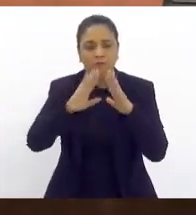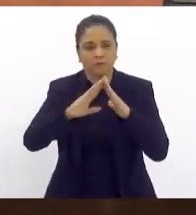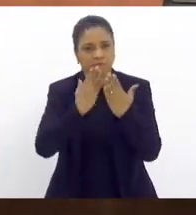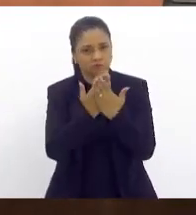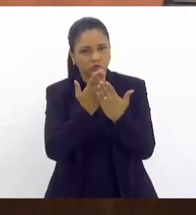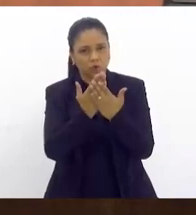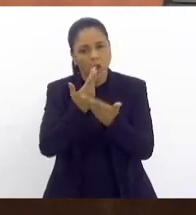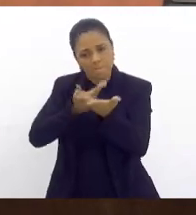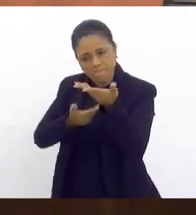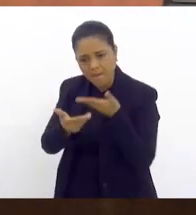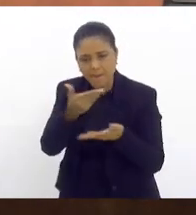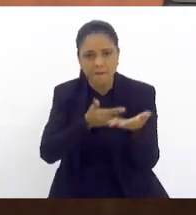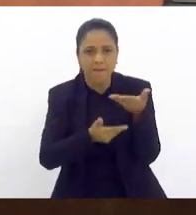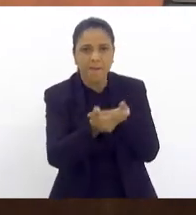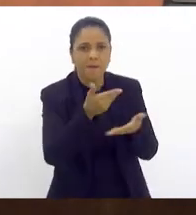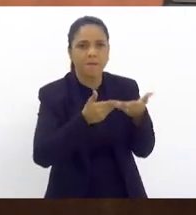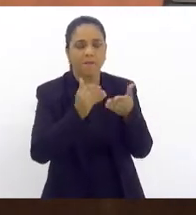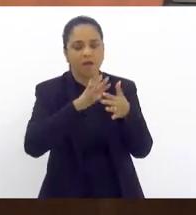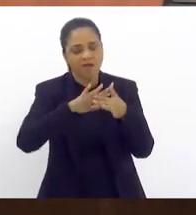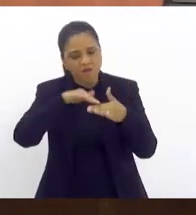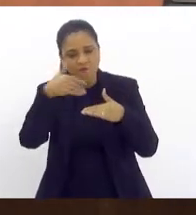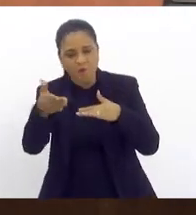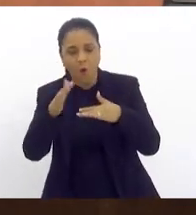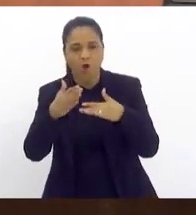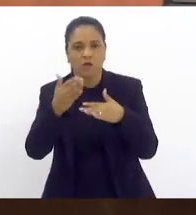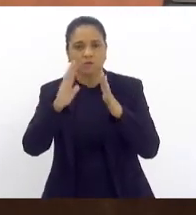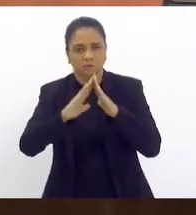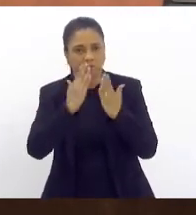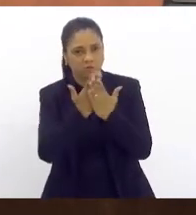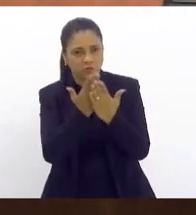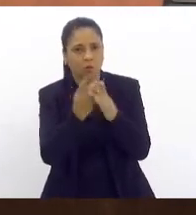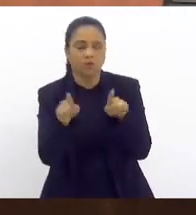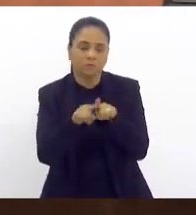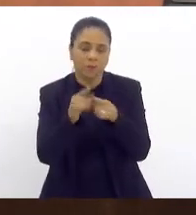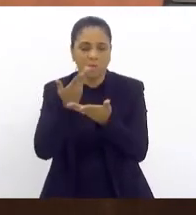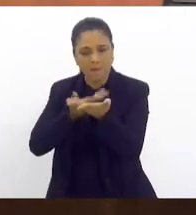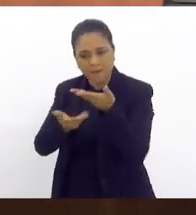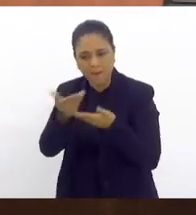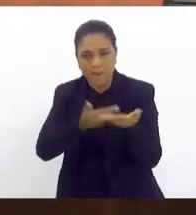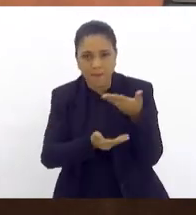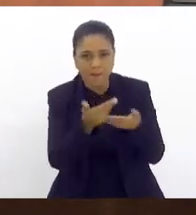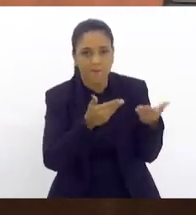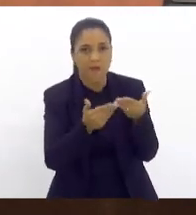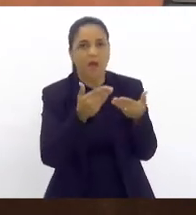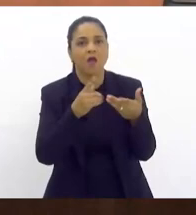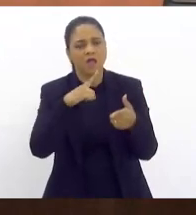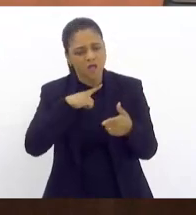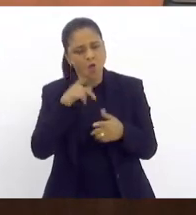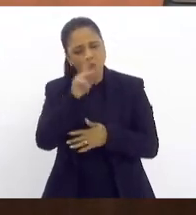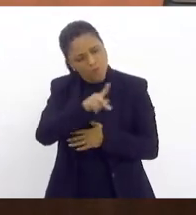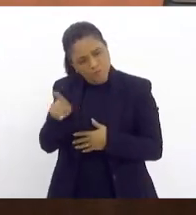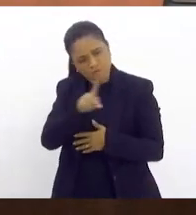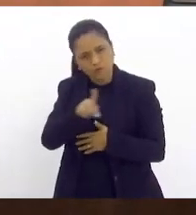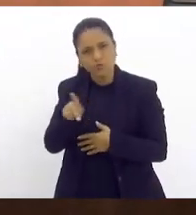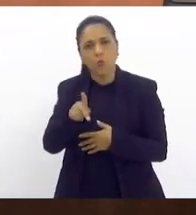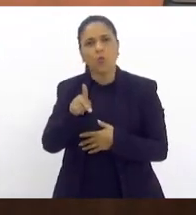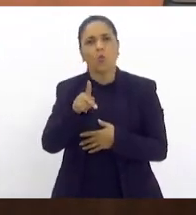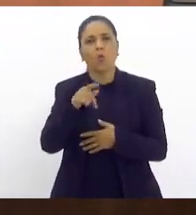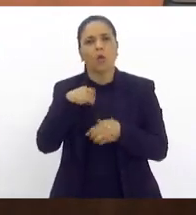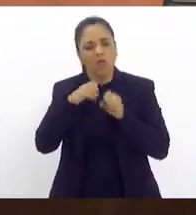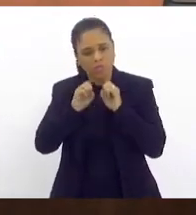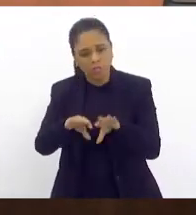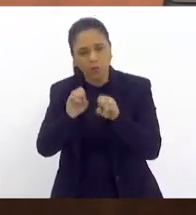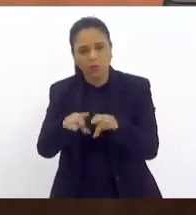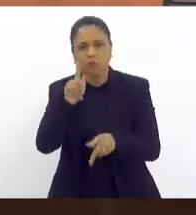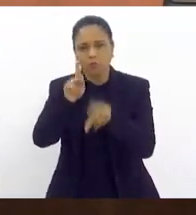do entorno da escola dentro dessas unidades eu sou professor sou educador Popular amo a